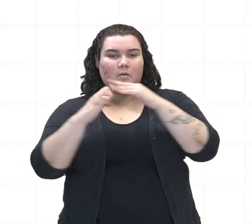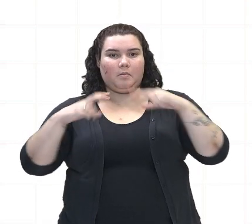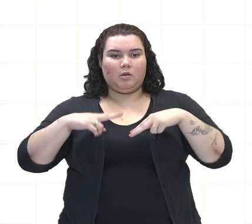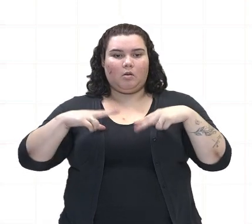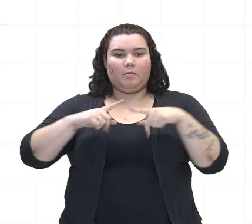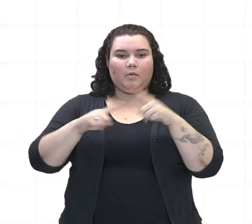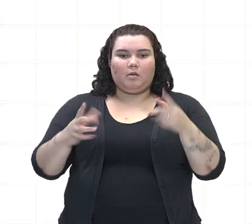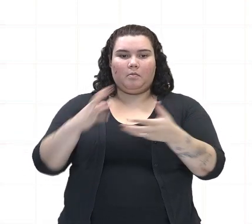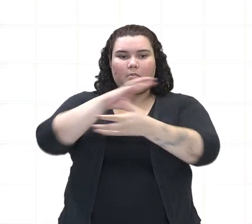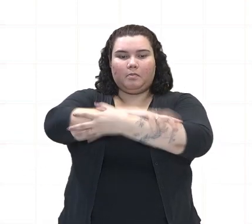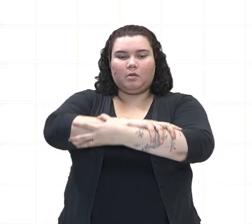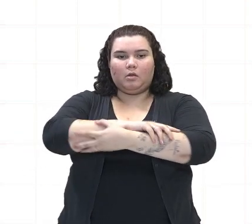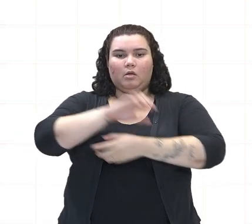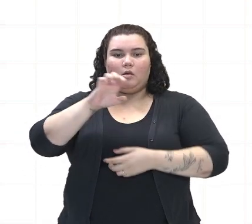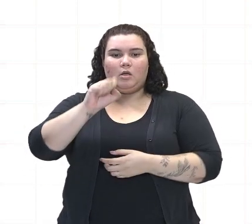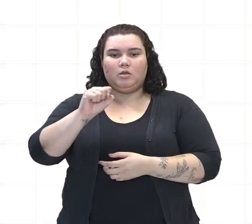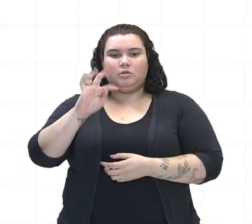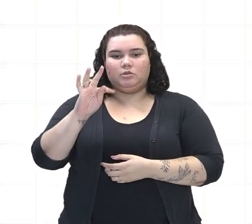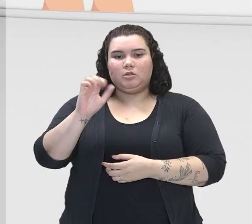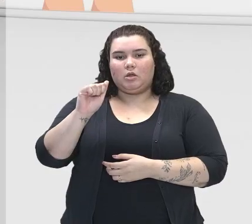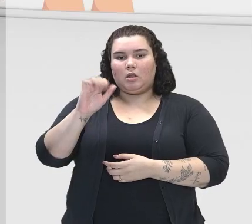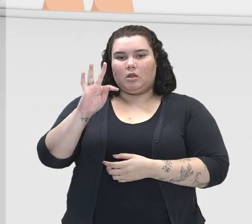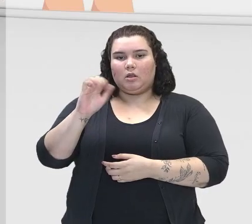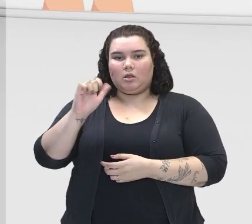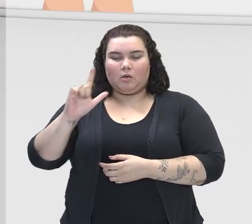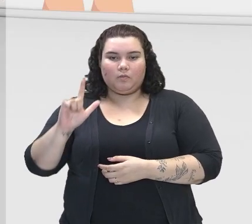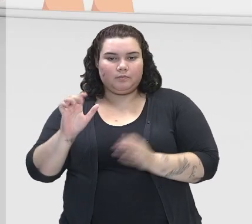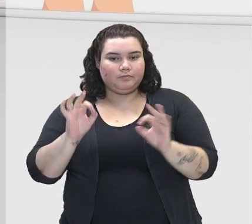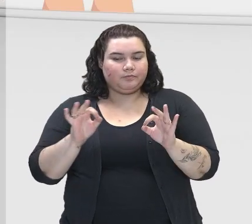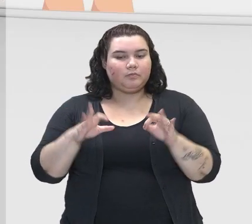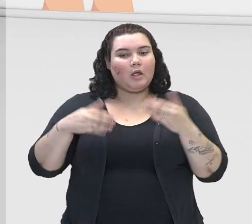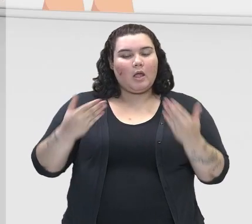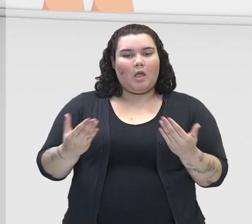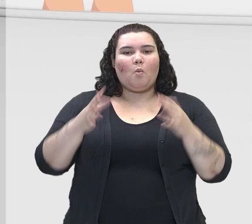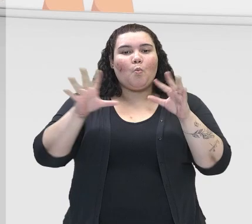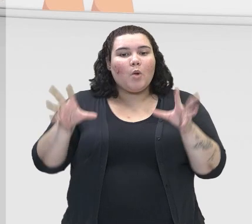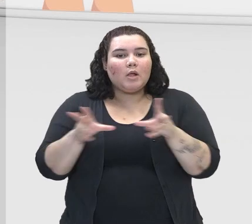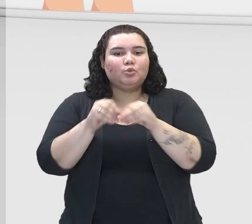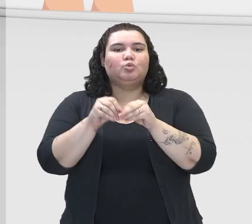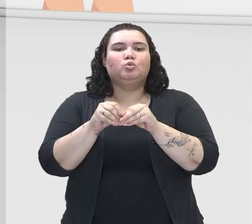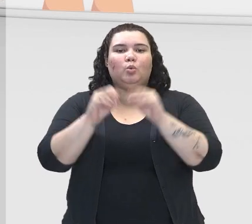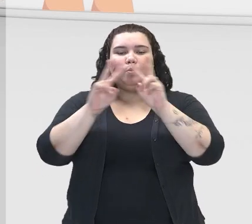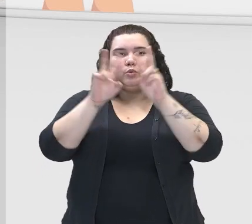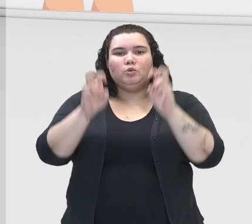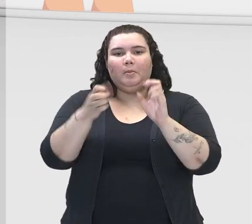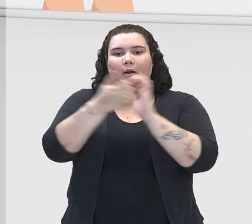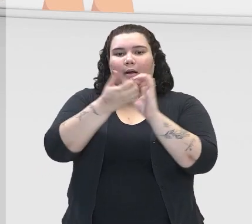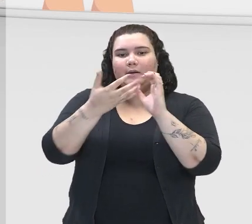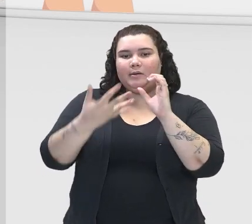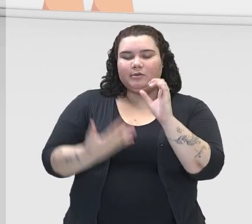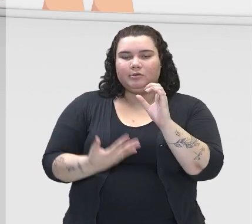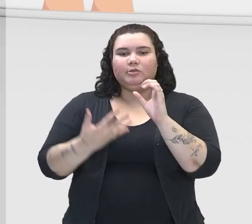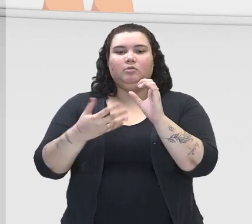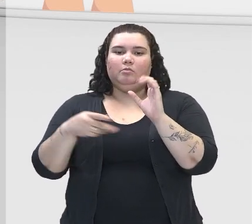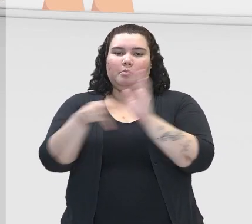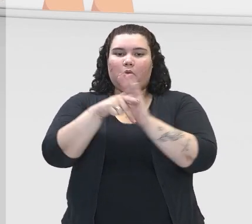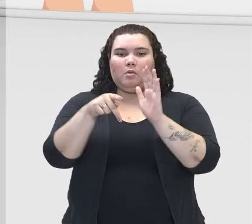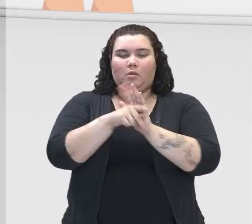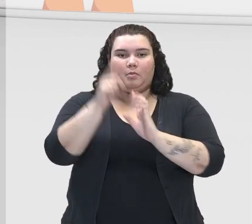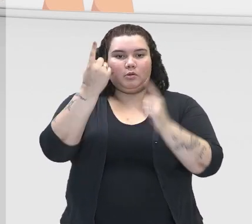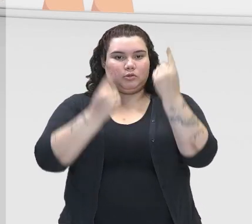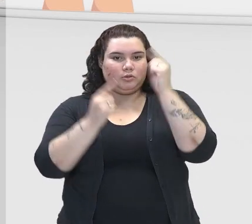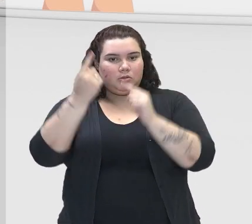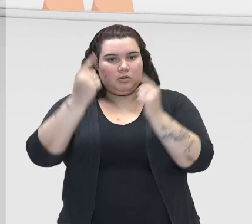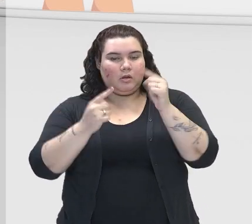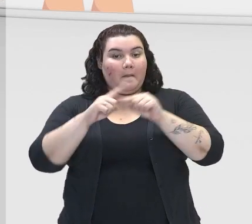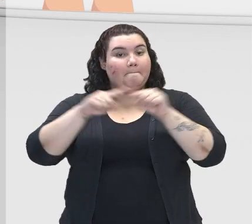parceria com a estatal, a Codelco. Né? Então esse é um panorama um pouco geral ali das características produtivas do Chile. Essa aula não é